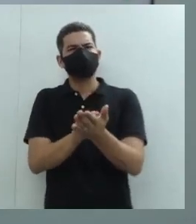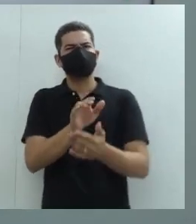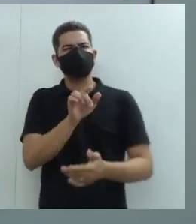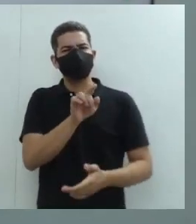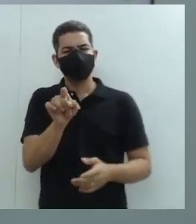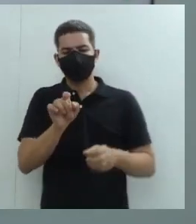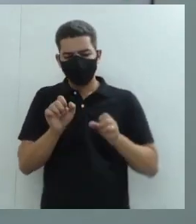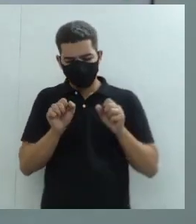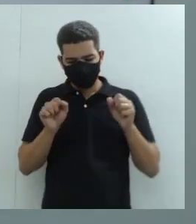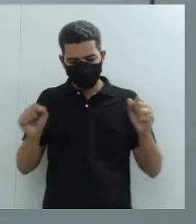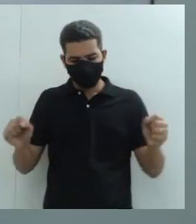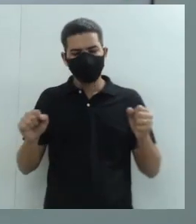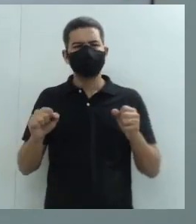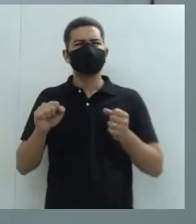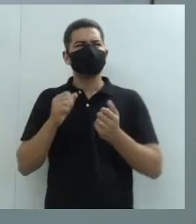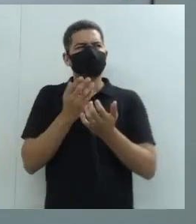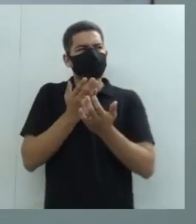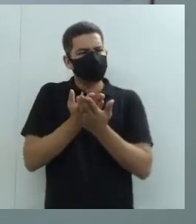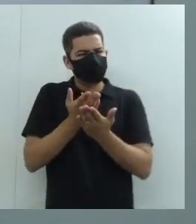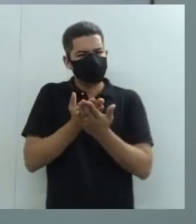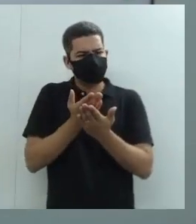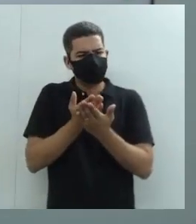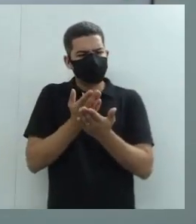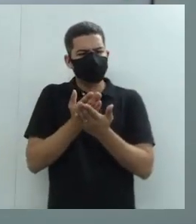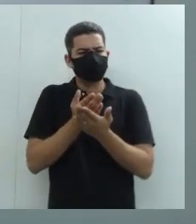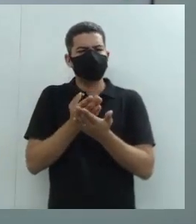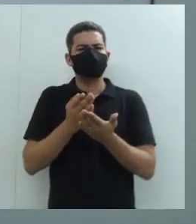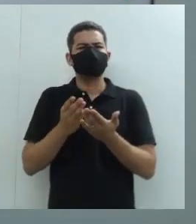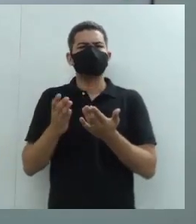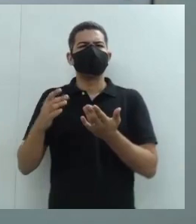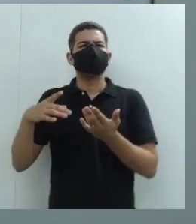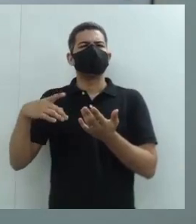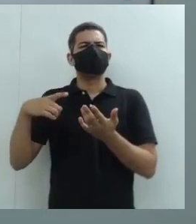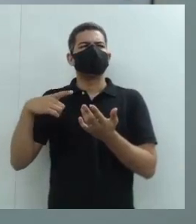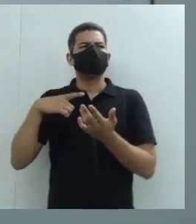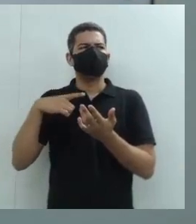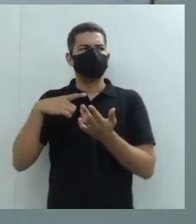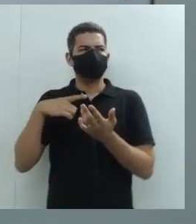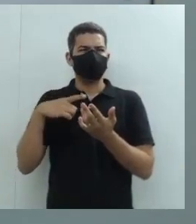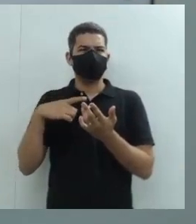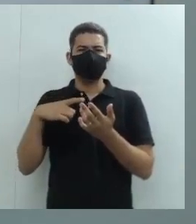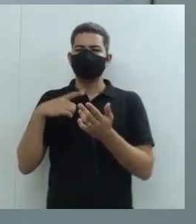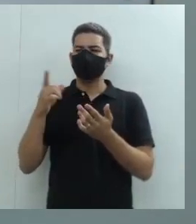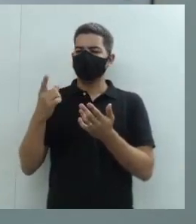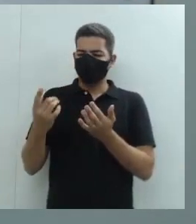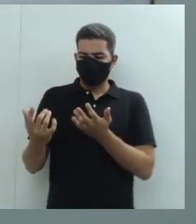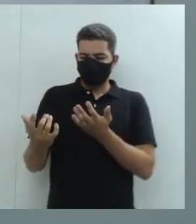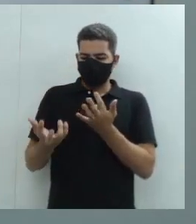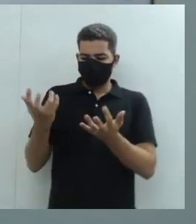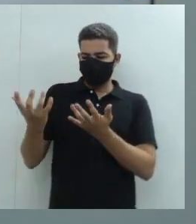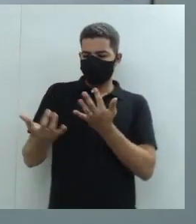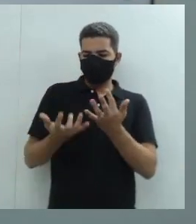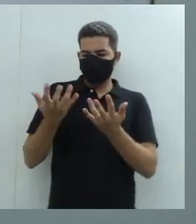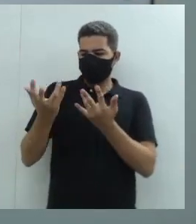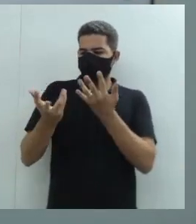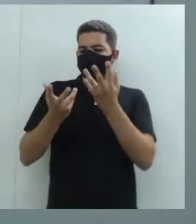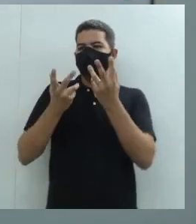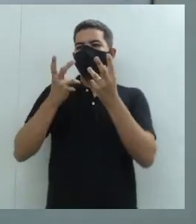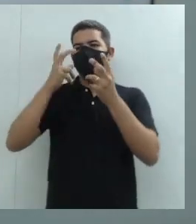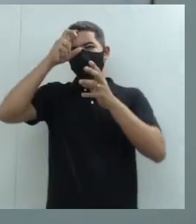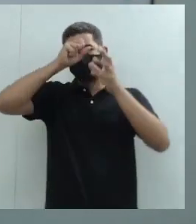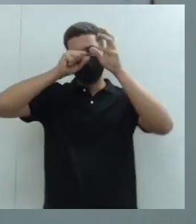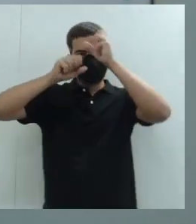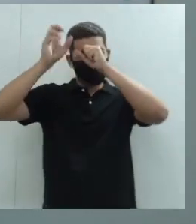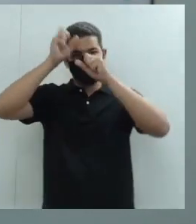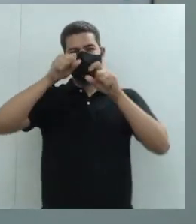se esforçando, estudando, né, mantendo essa chama do conhecimento acesa.